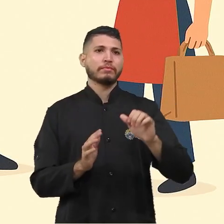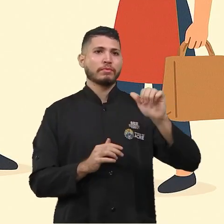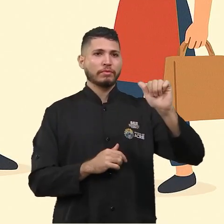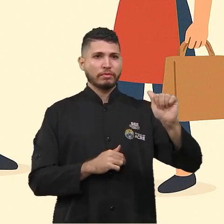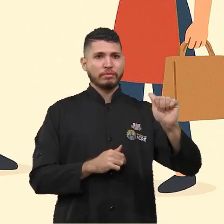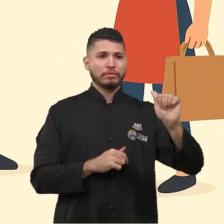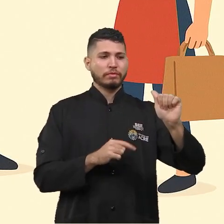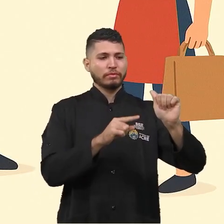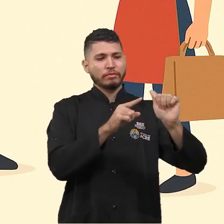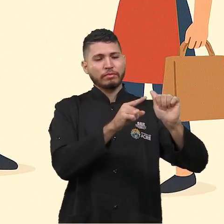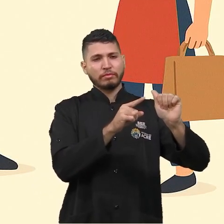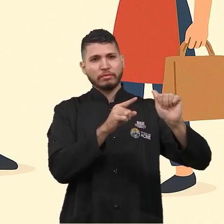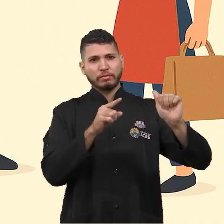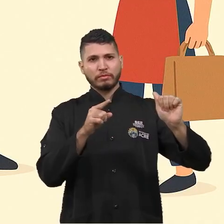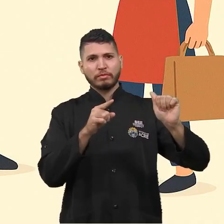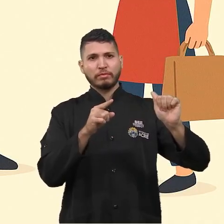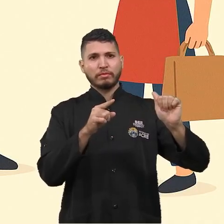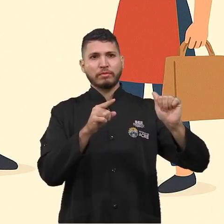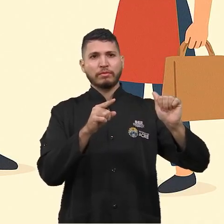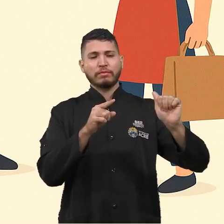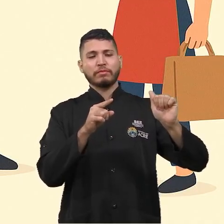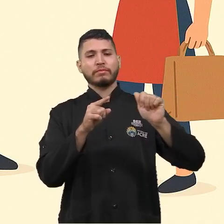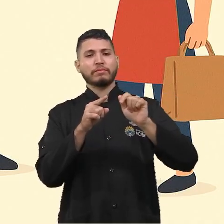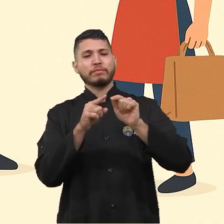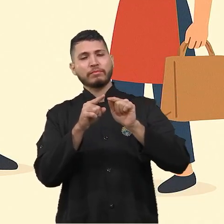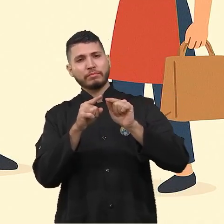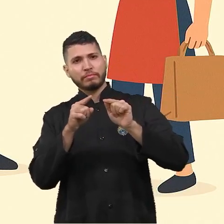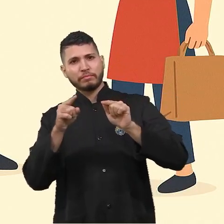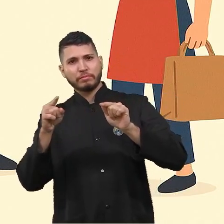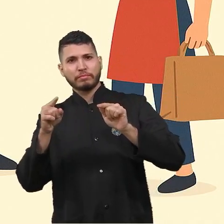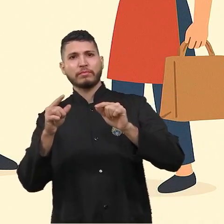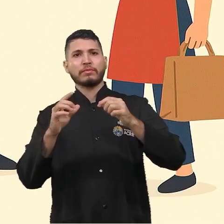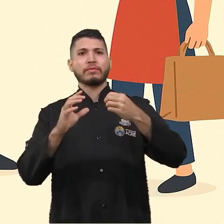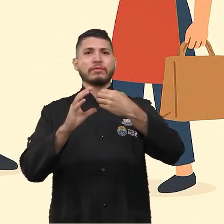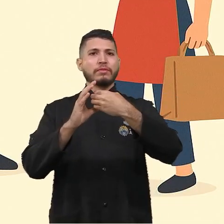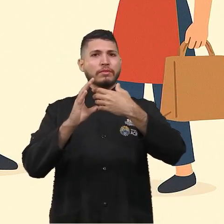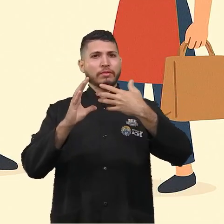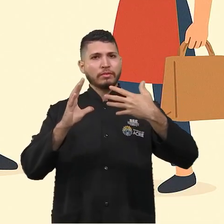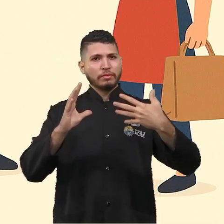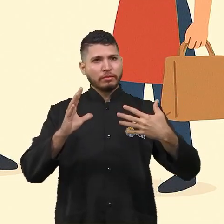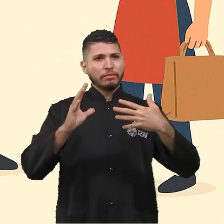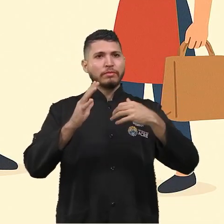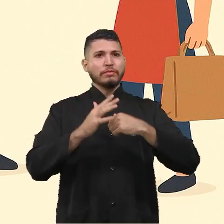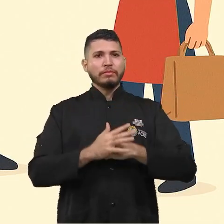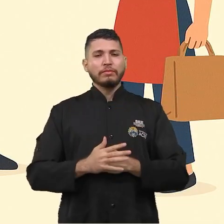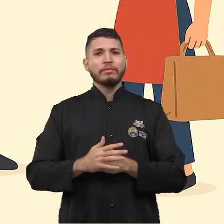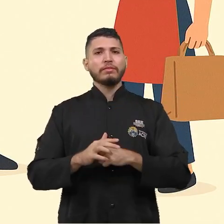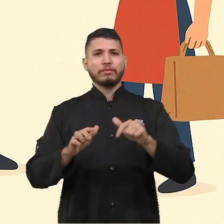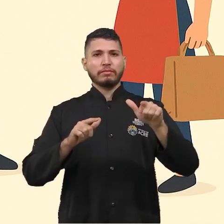Aí tem 2 espaços e diz o seguinte: é caracterizada por trabalhos